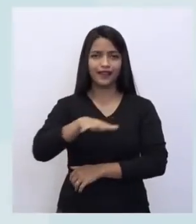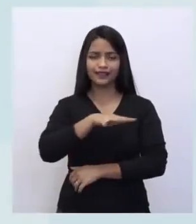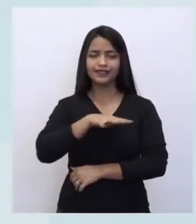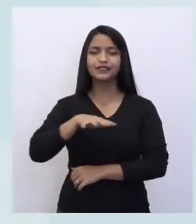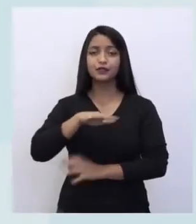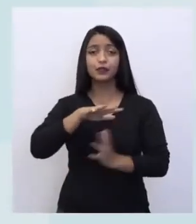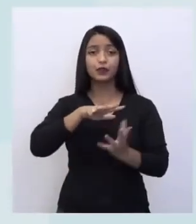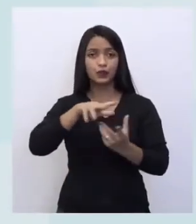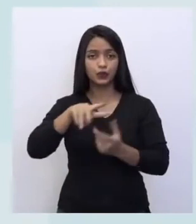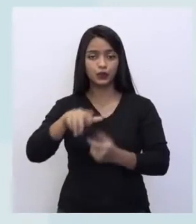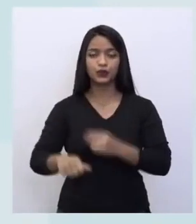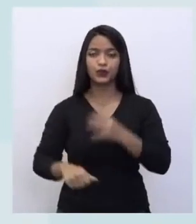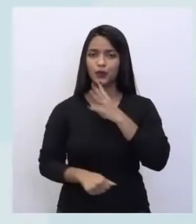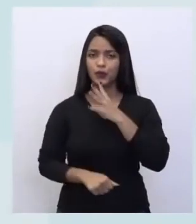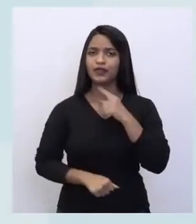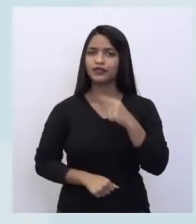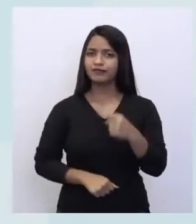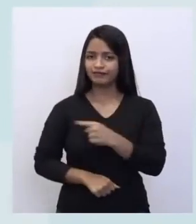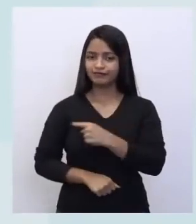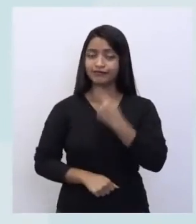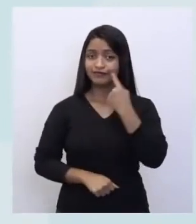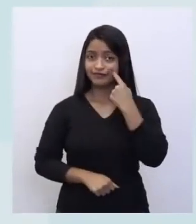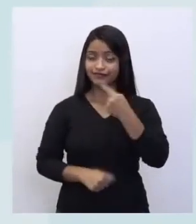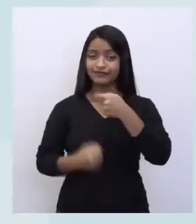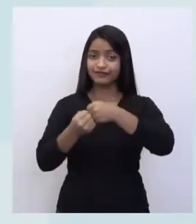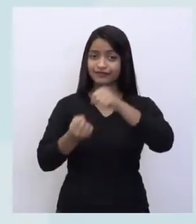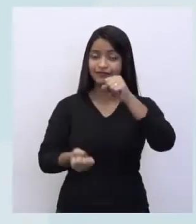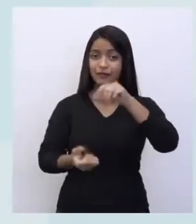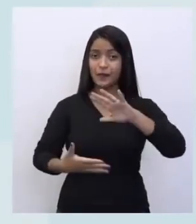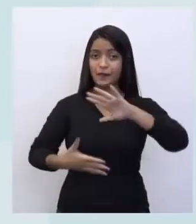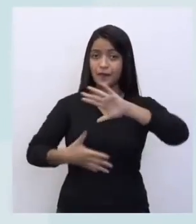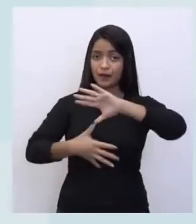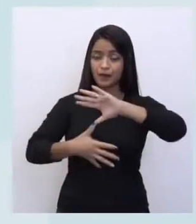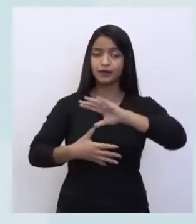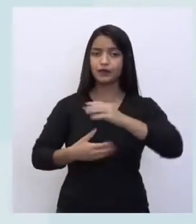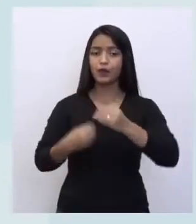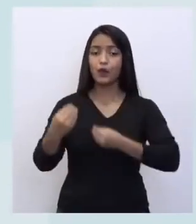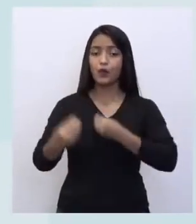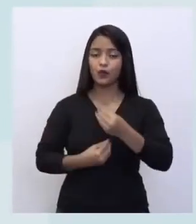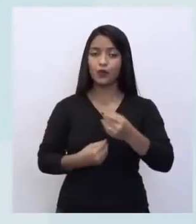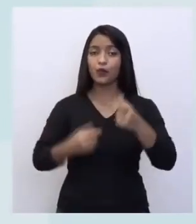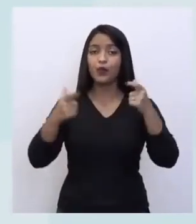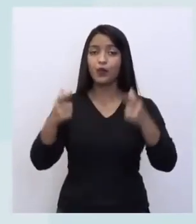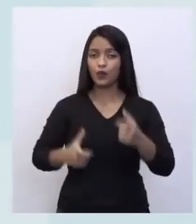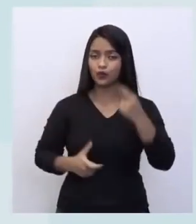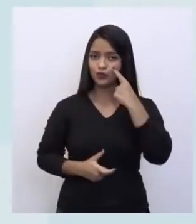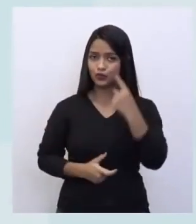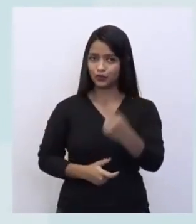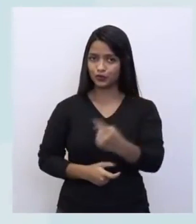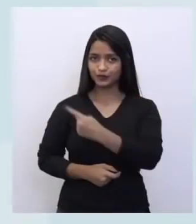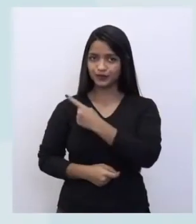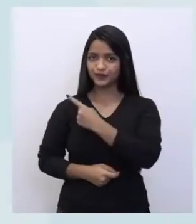no mundo, né? A gente consegue observar aí no mapa todo o seu contorno, né? As regiões aí